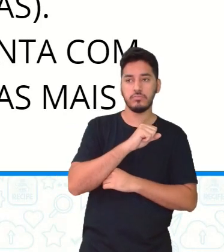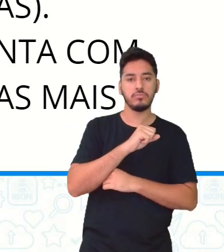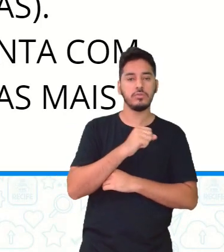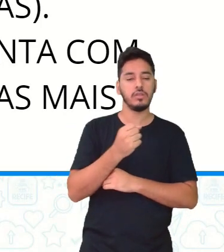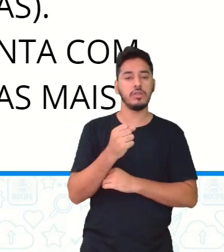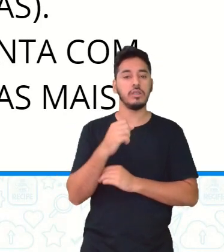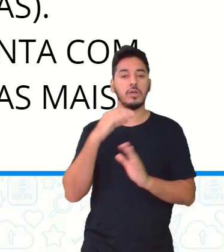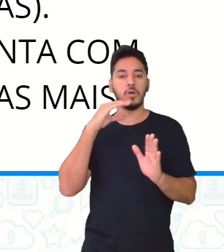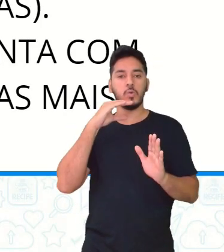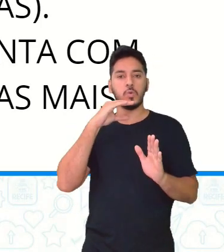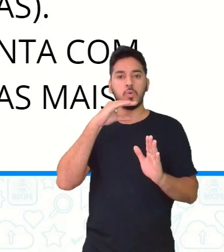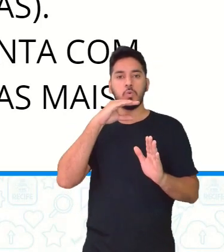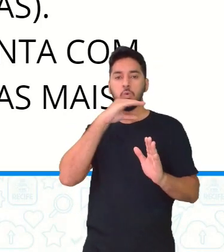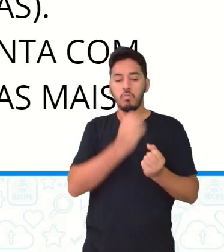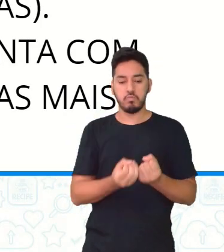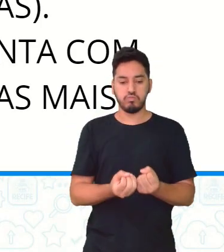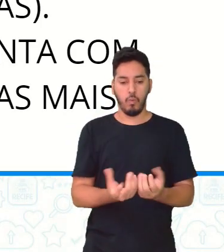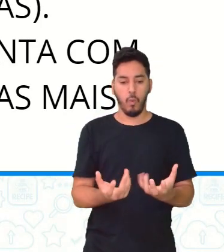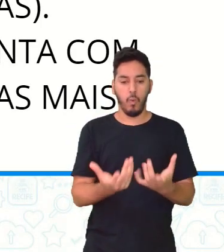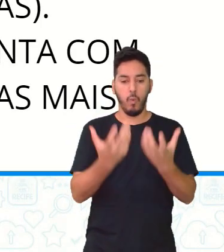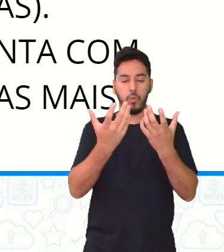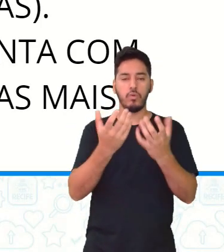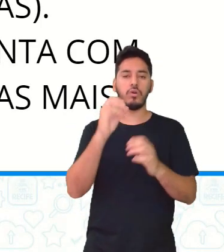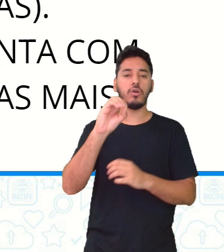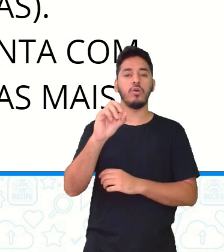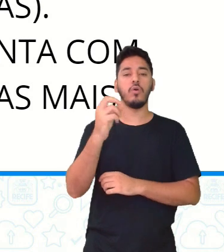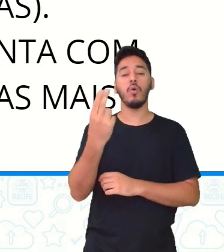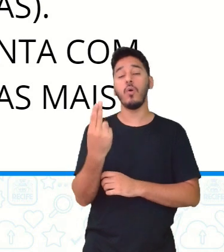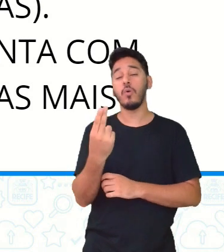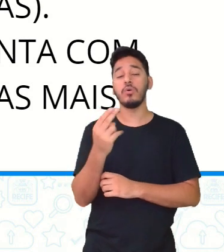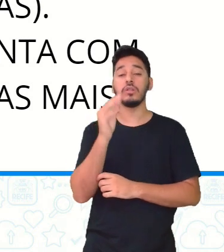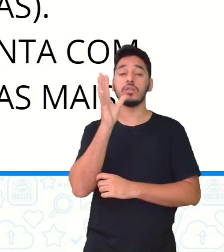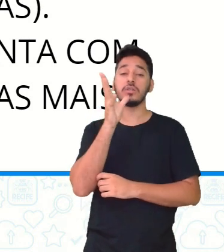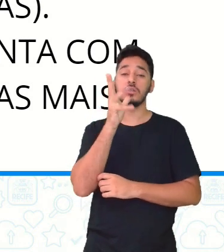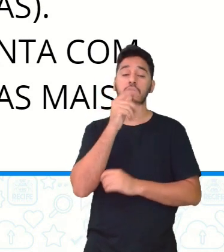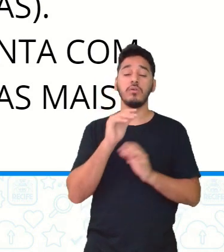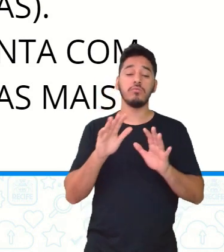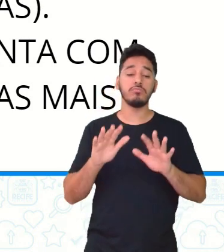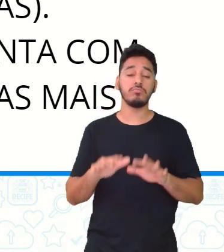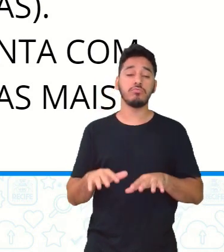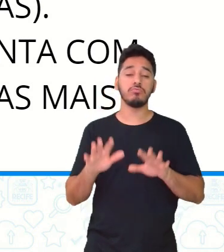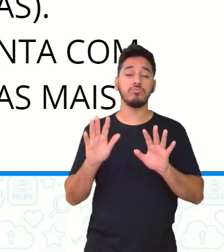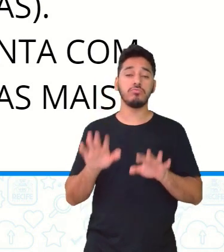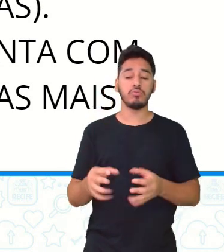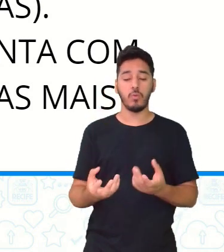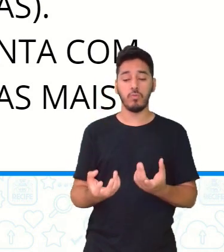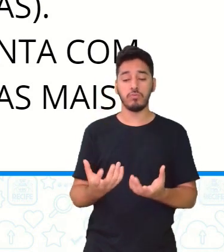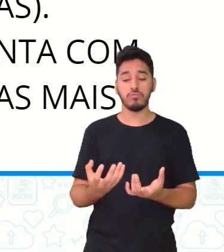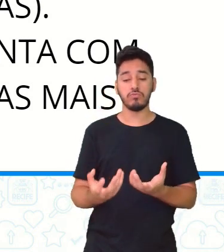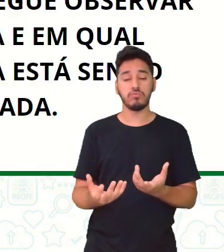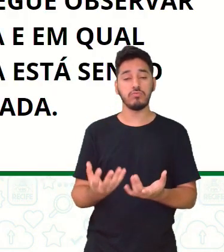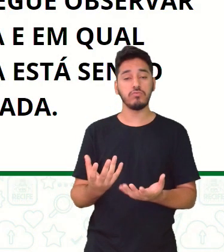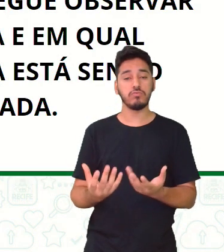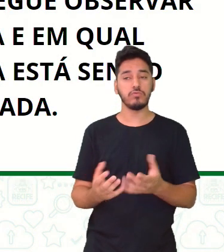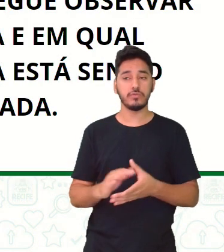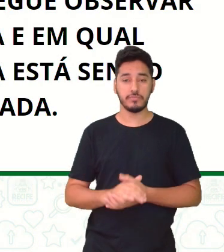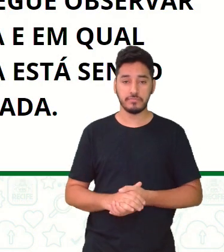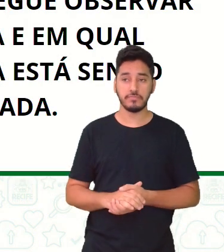altas temperaturas, ou de forma lenta, com temperaturas mais baixas.